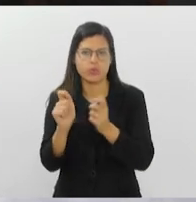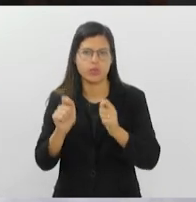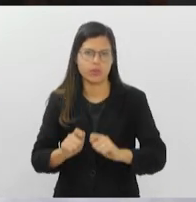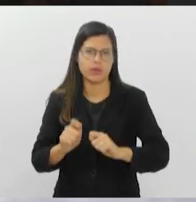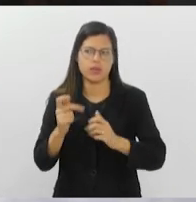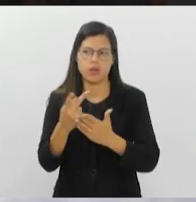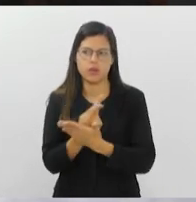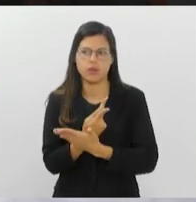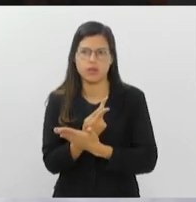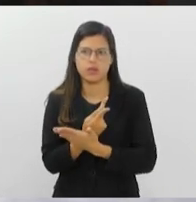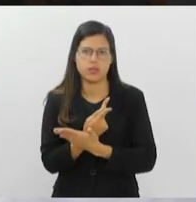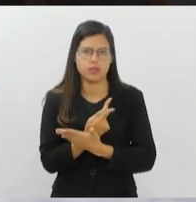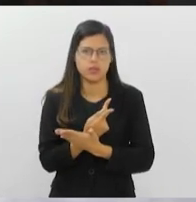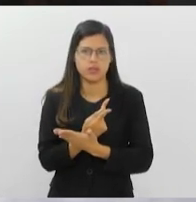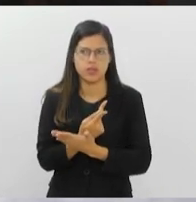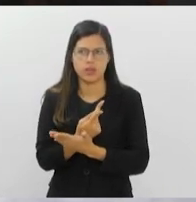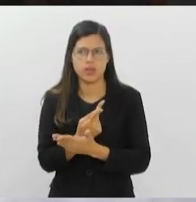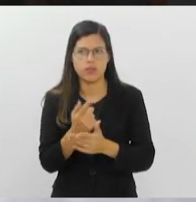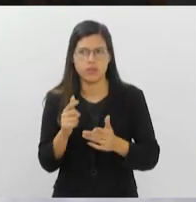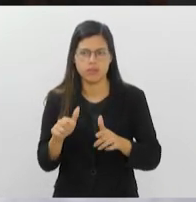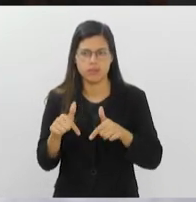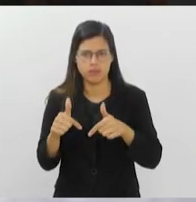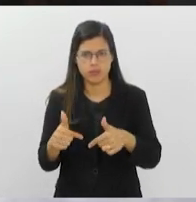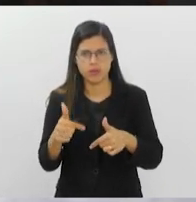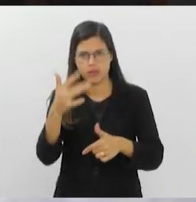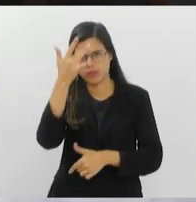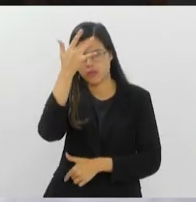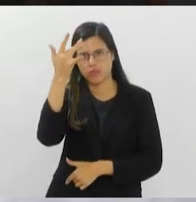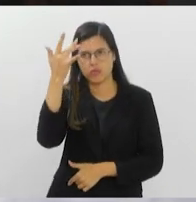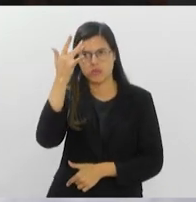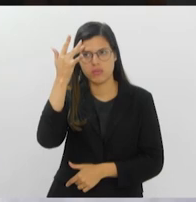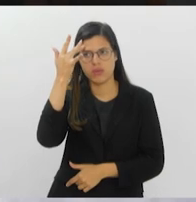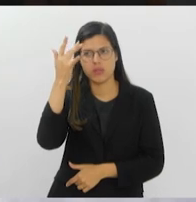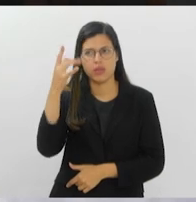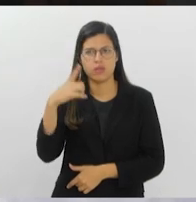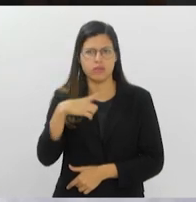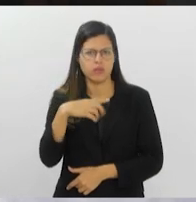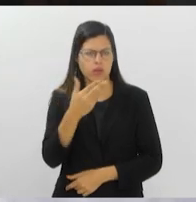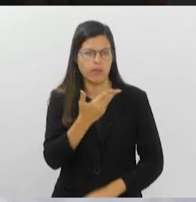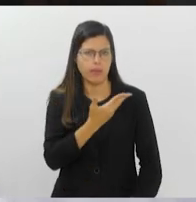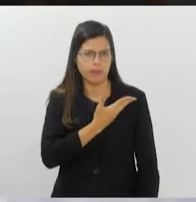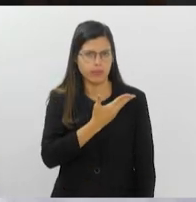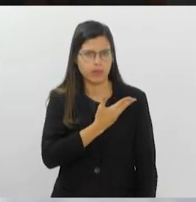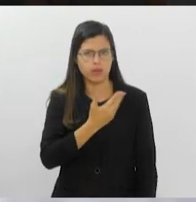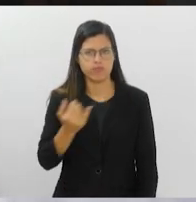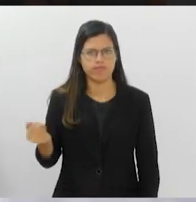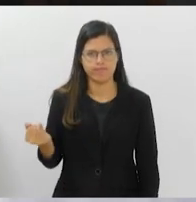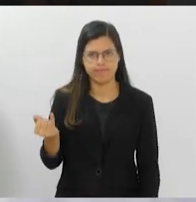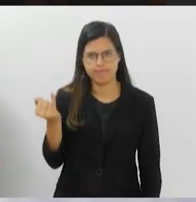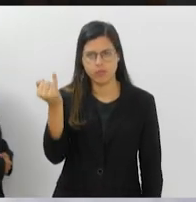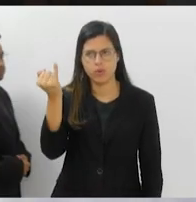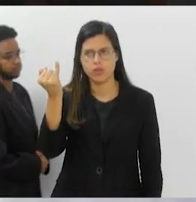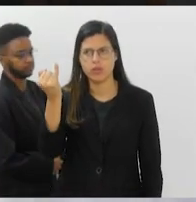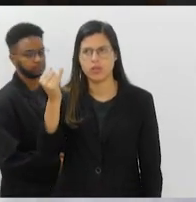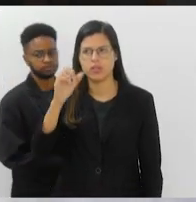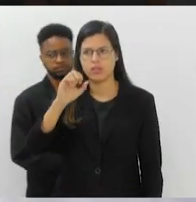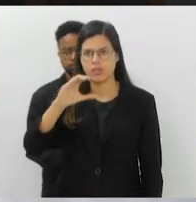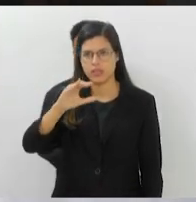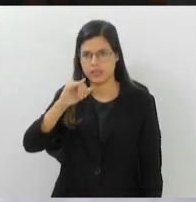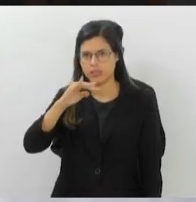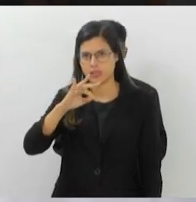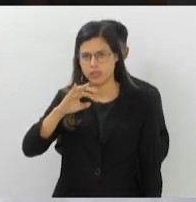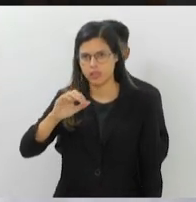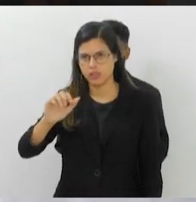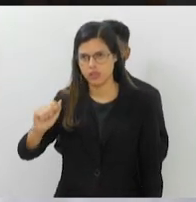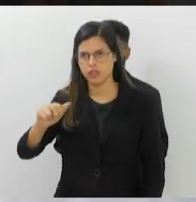no caso da minha atuação na saúde mental nos últimos anos, eu tenho uma companheira que tem sido muito importante, que é a companheira Cíntia, que está ali em pé o